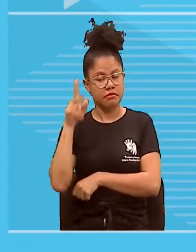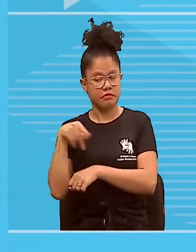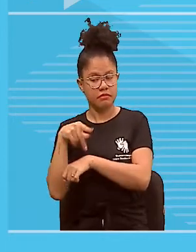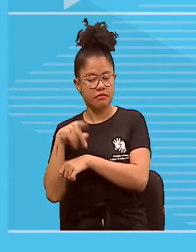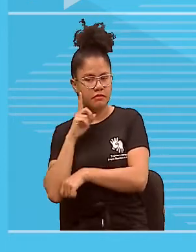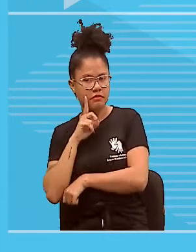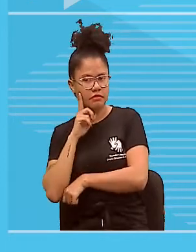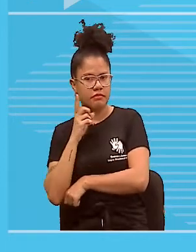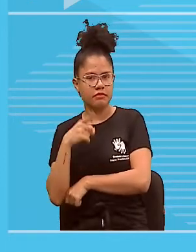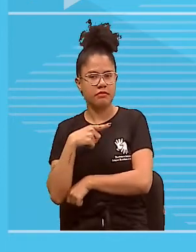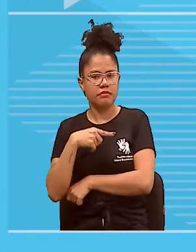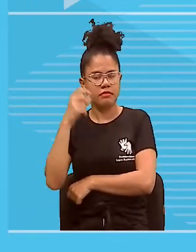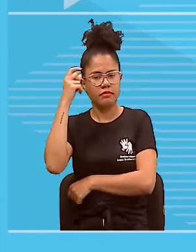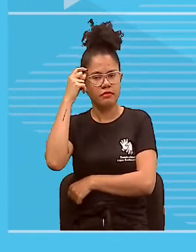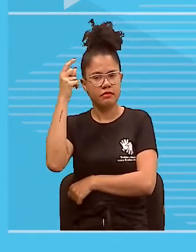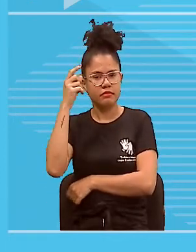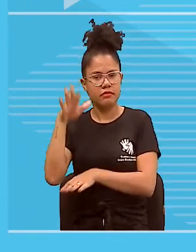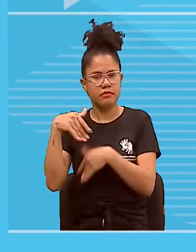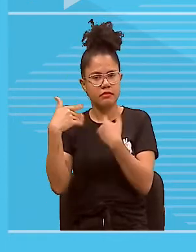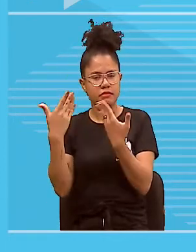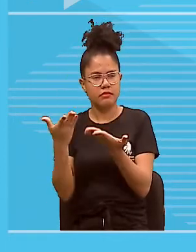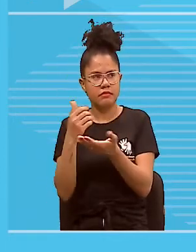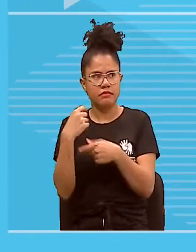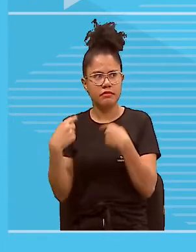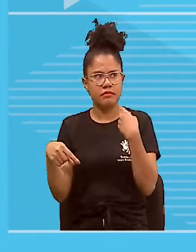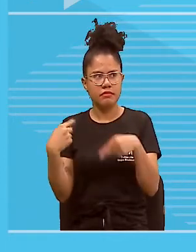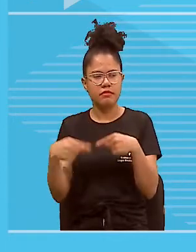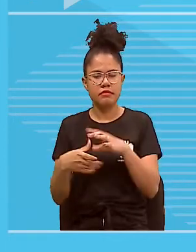têm adotar aquela ideia da política